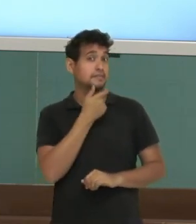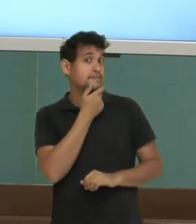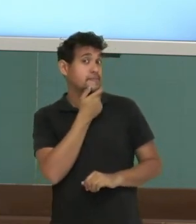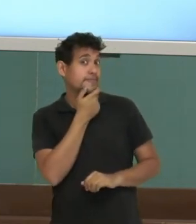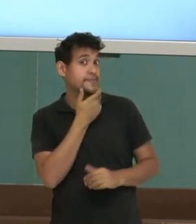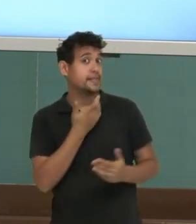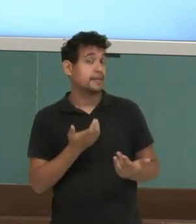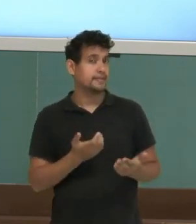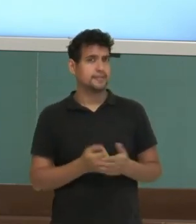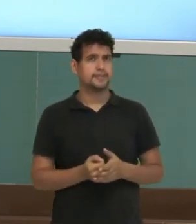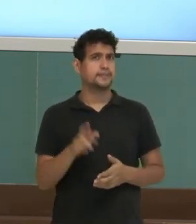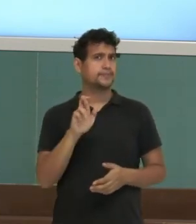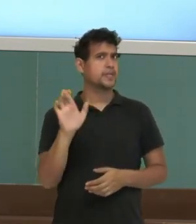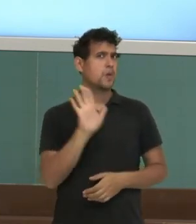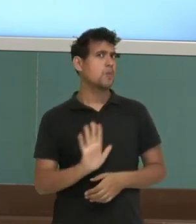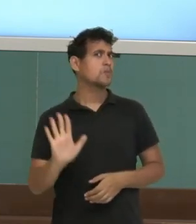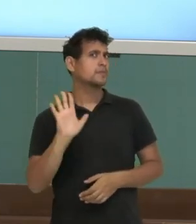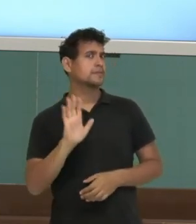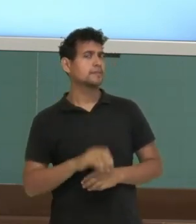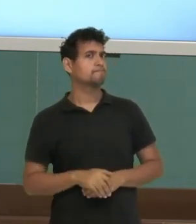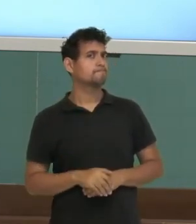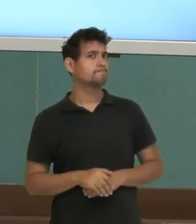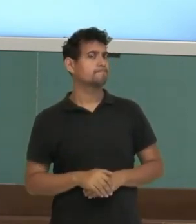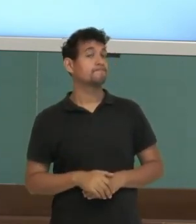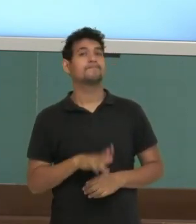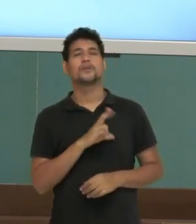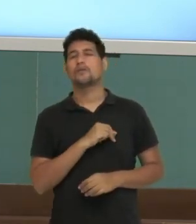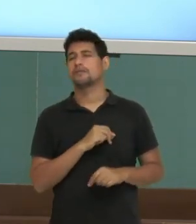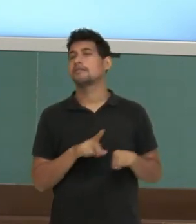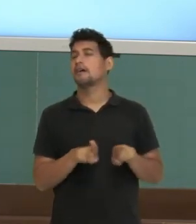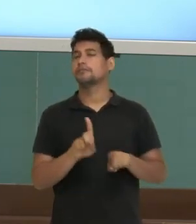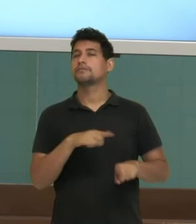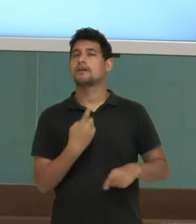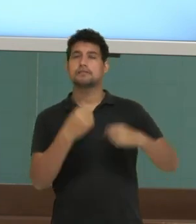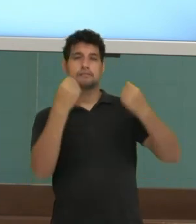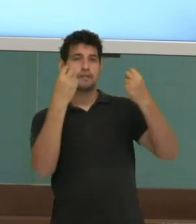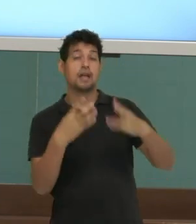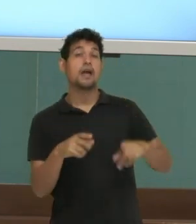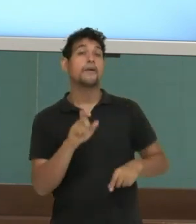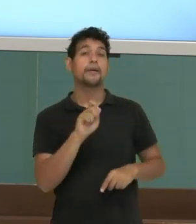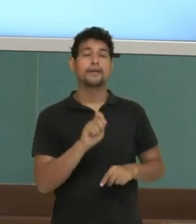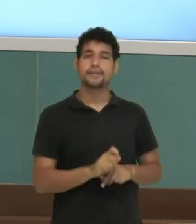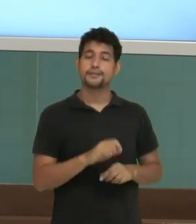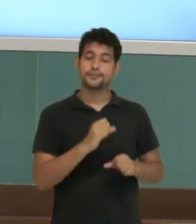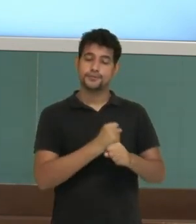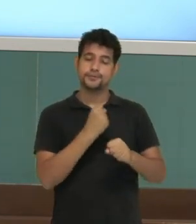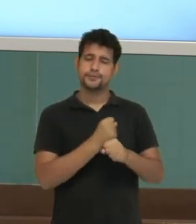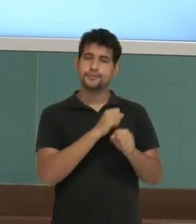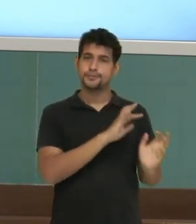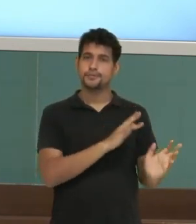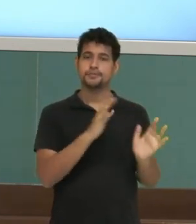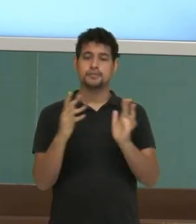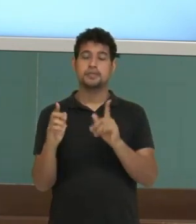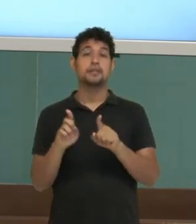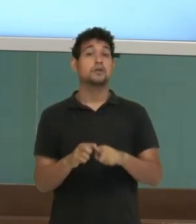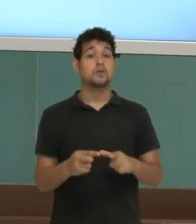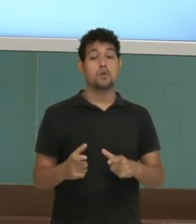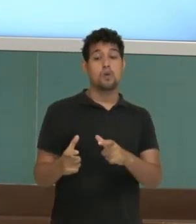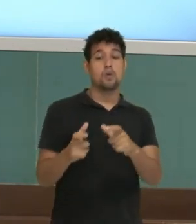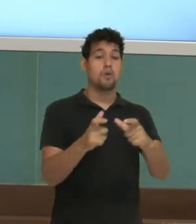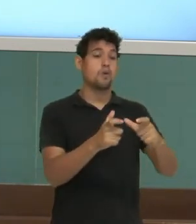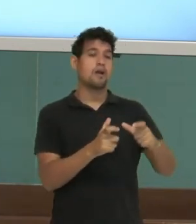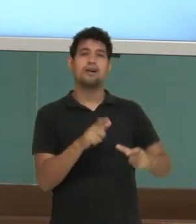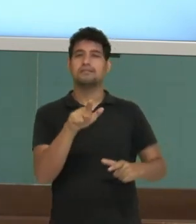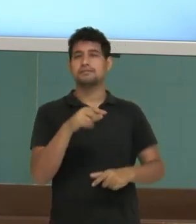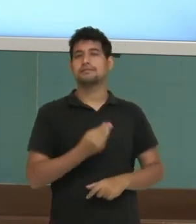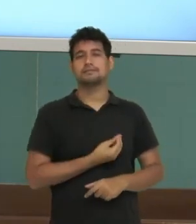Inglaterra, na Rússia? Ah, então nós vamos falar das estações do ano no local